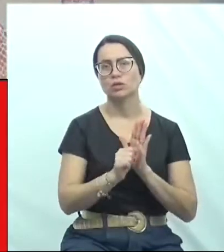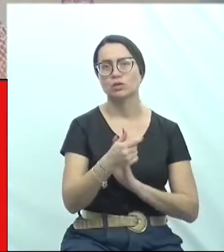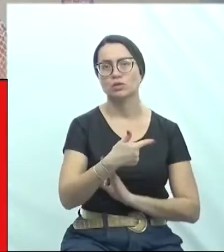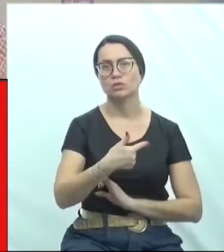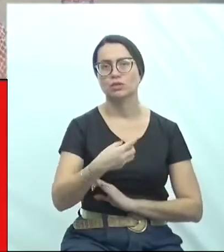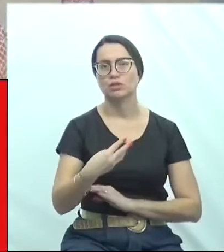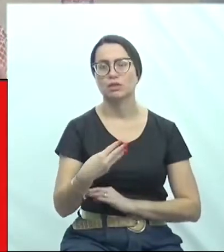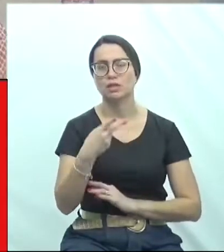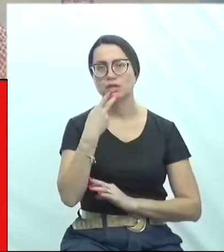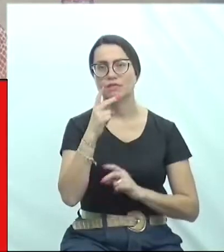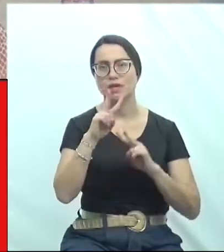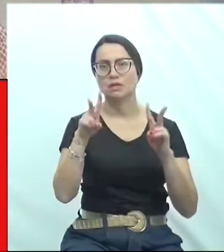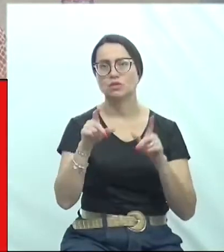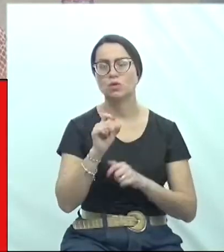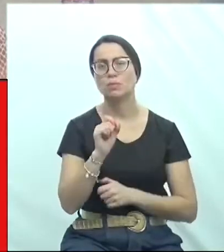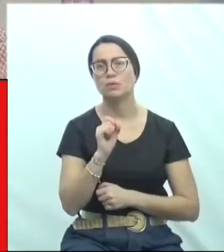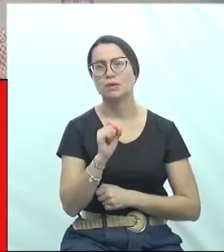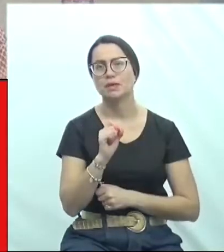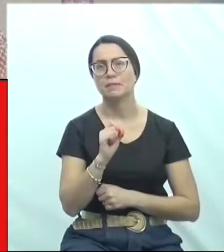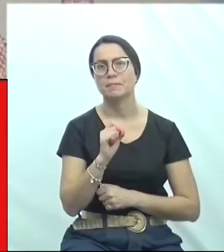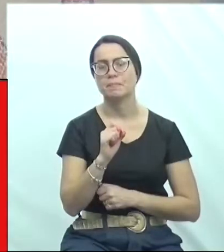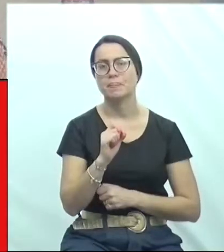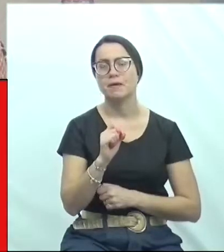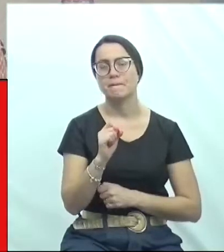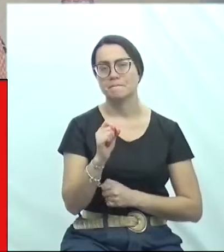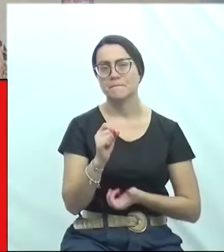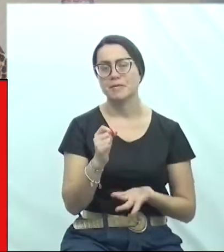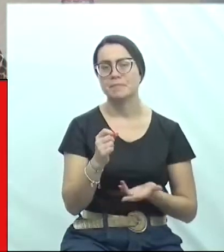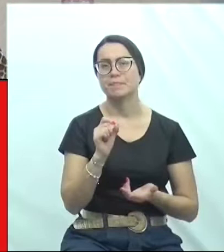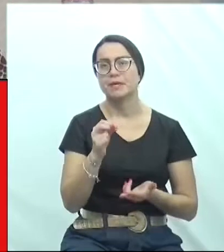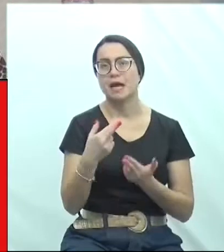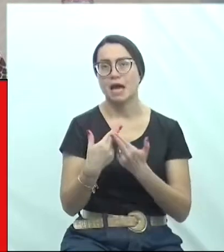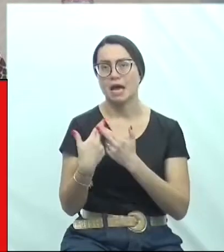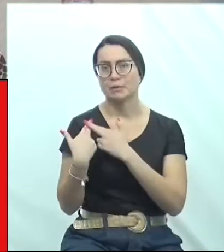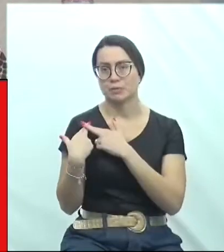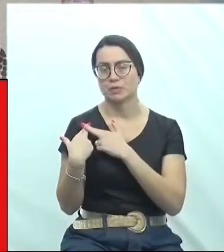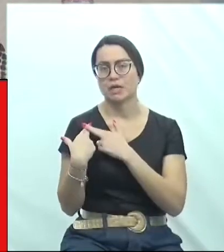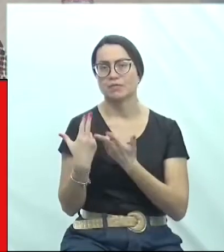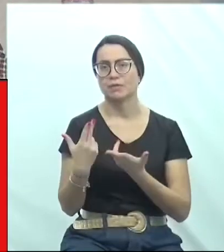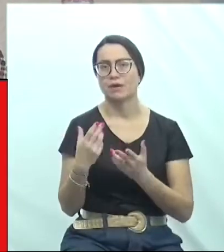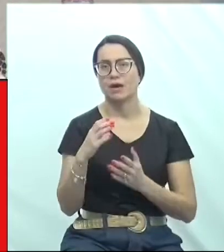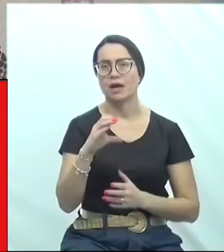23, onde ela disciplina que é competência da agência reguladora